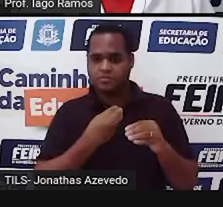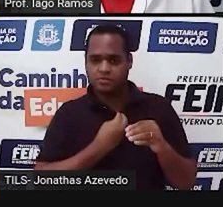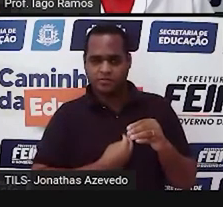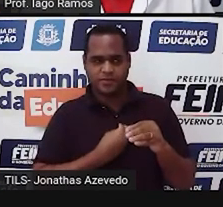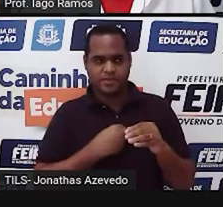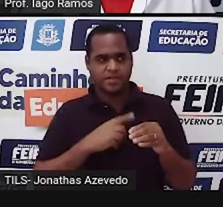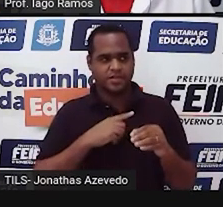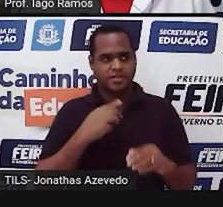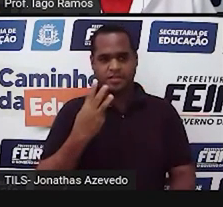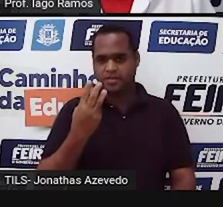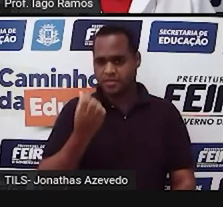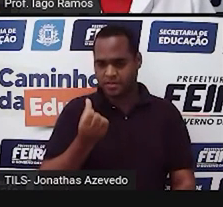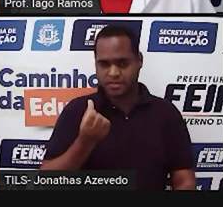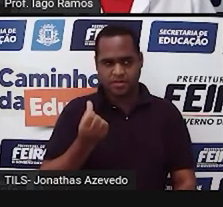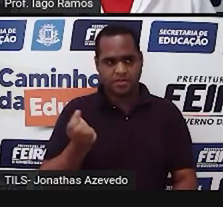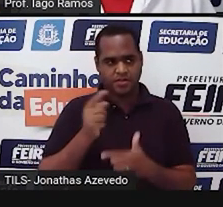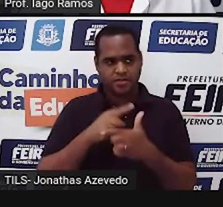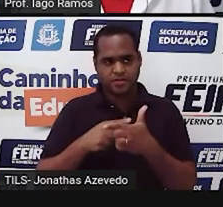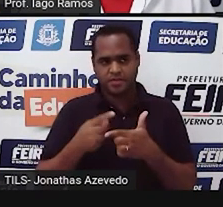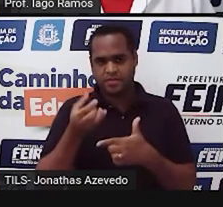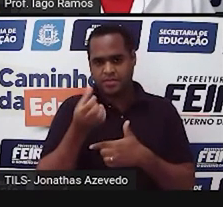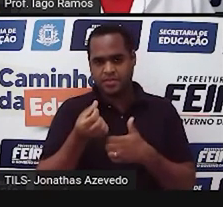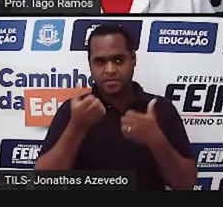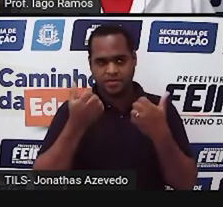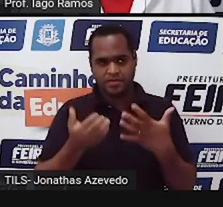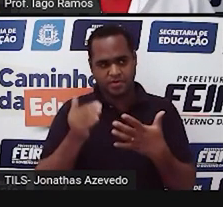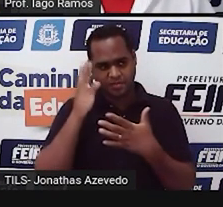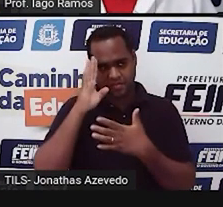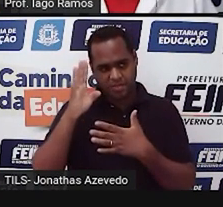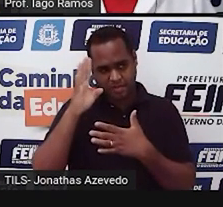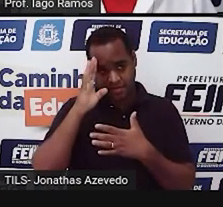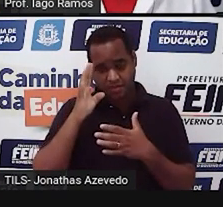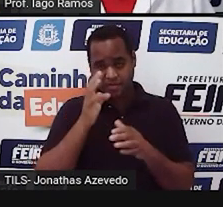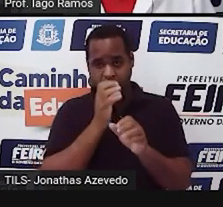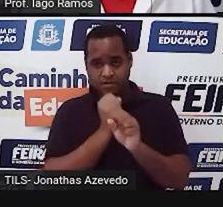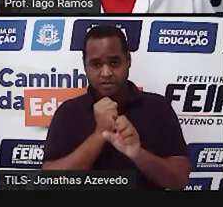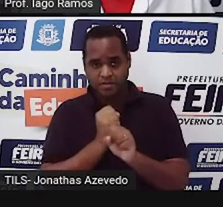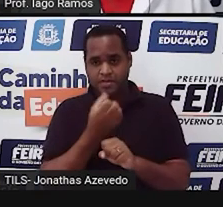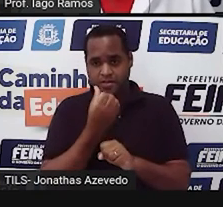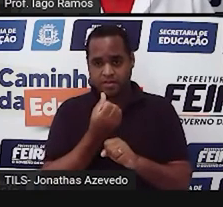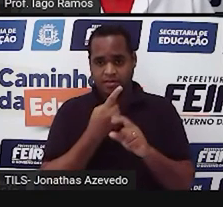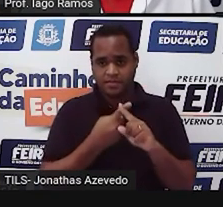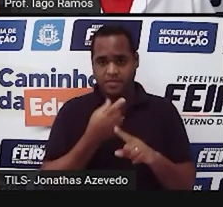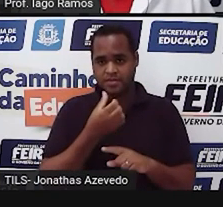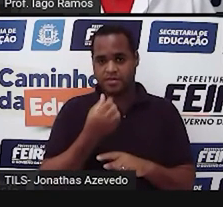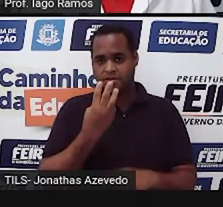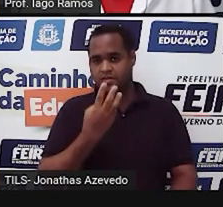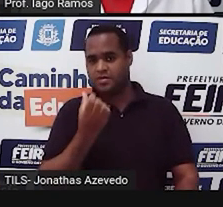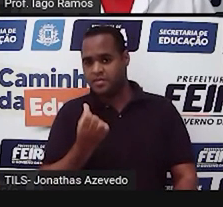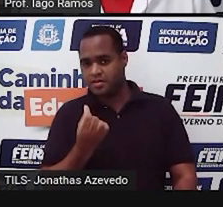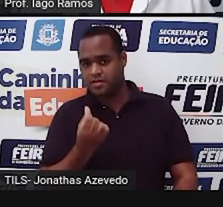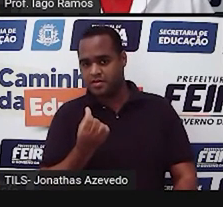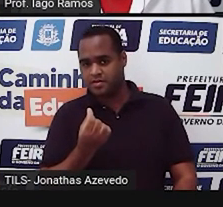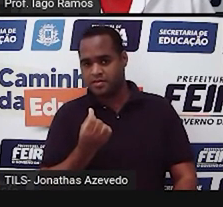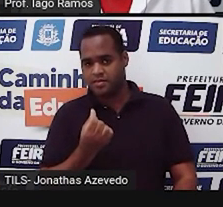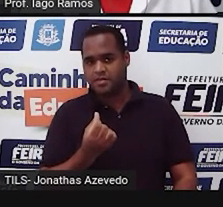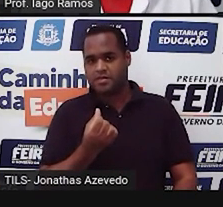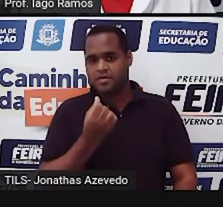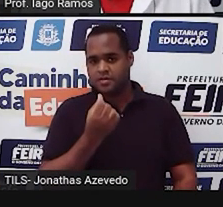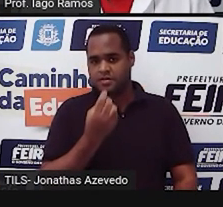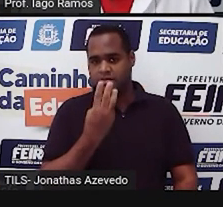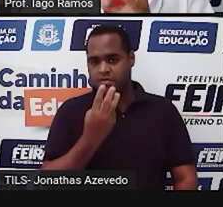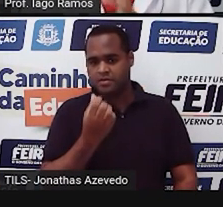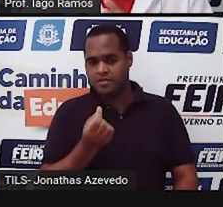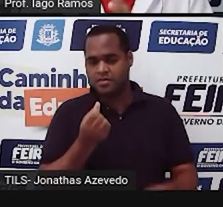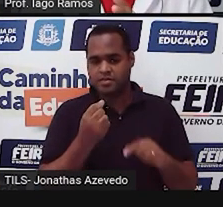36 dividido por seis né pensando aí na tabuada 6 x 6 e 36 tá então 36 dividido